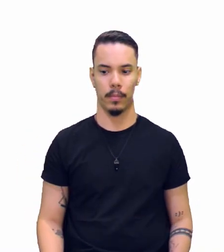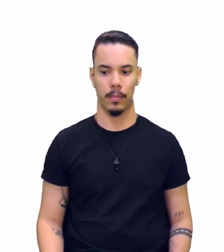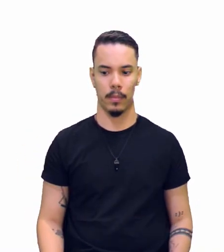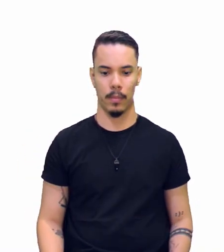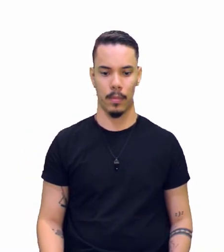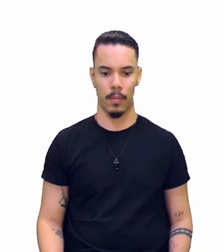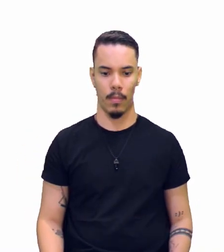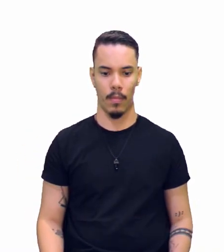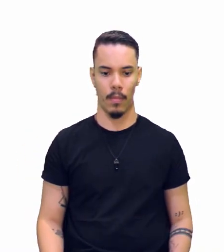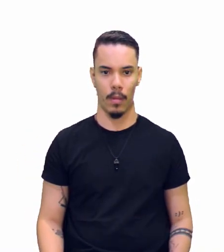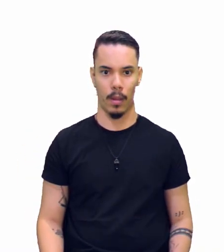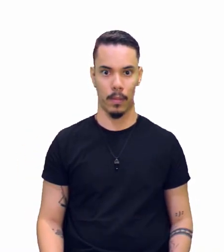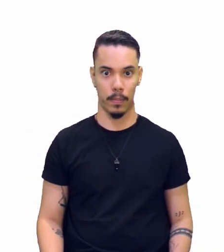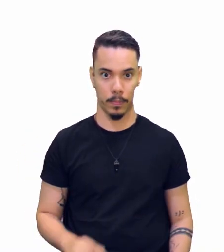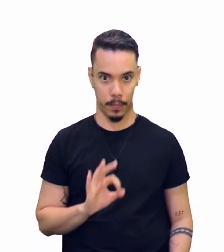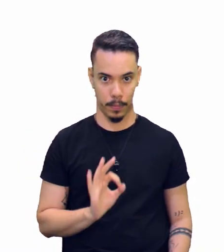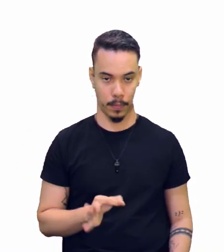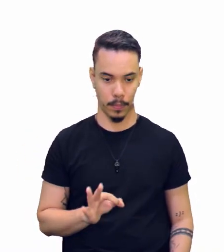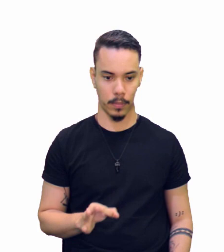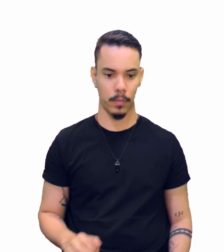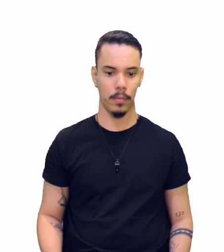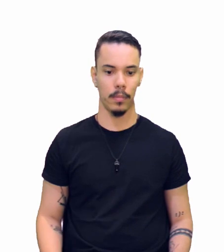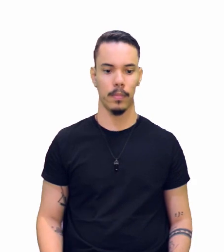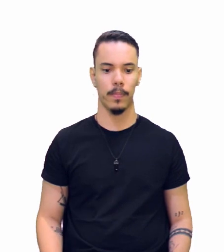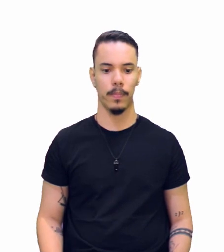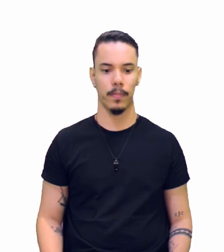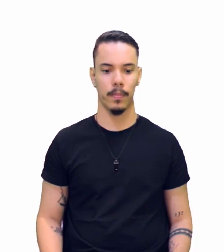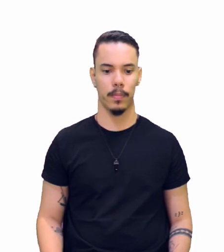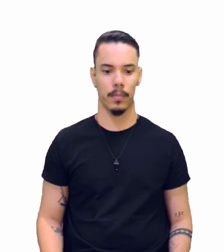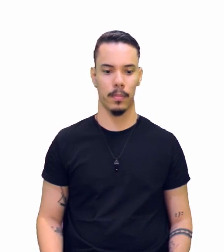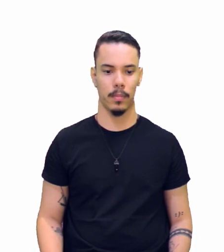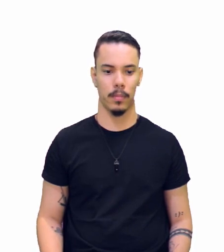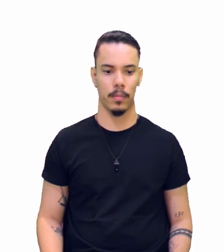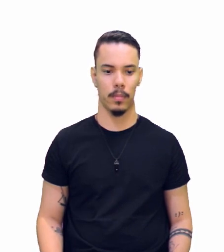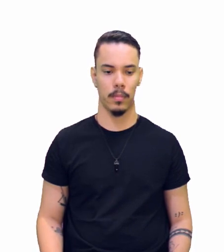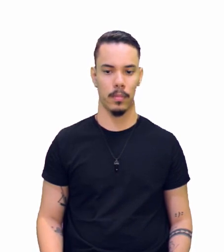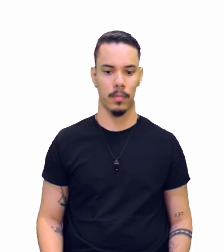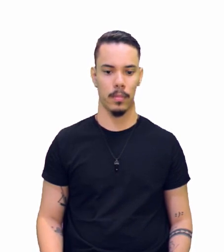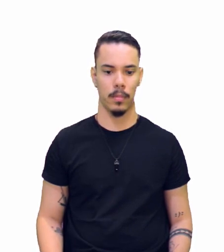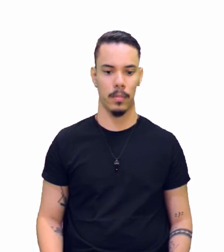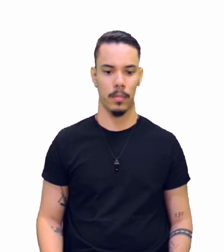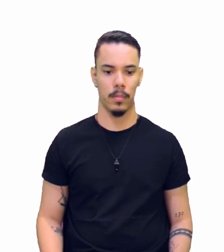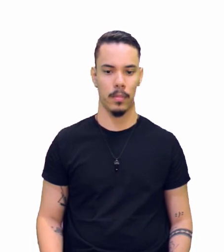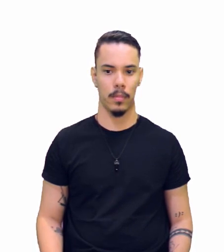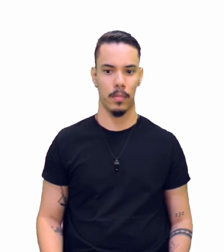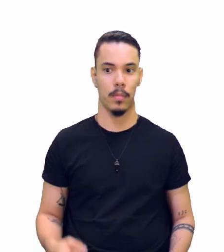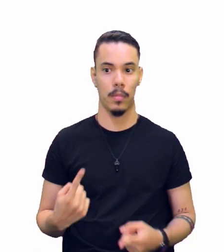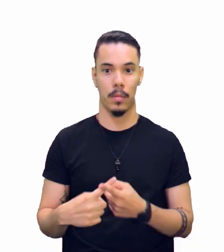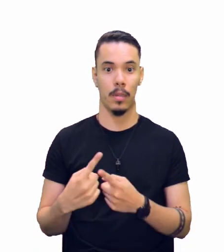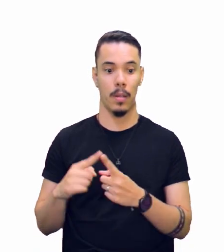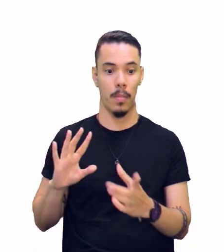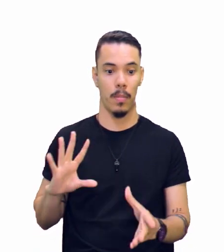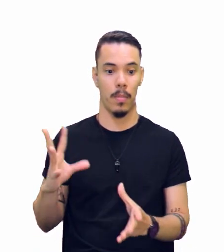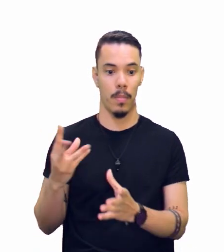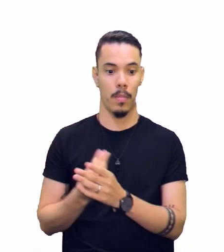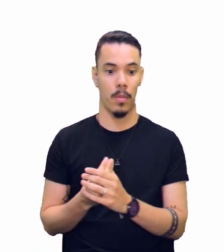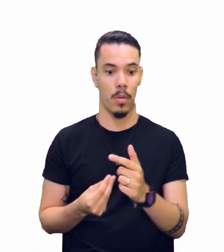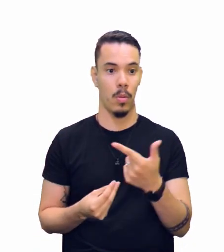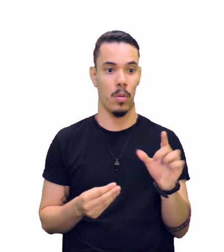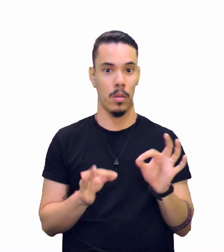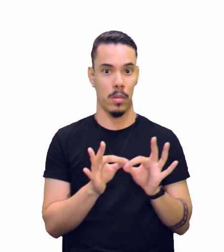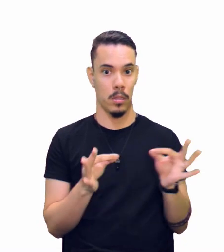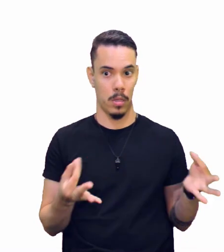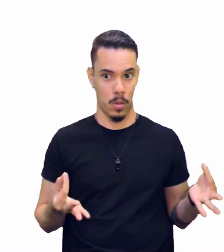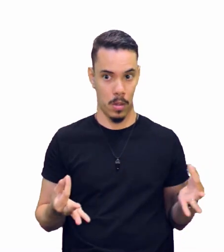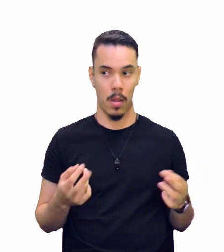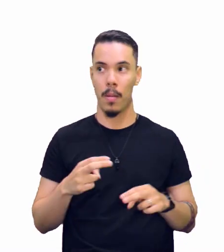nem aconteceu aqui. Só que aqui é does e aqui é do. Doesn't, don't. Que aqui é plural e aqui é singular. Então,